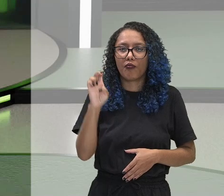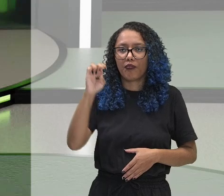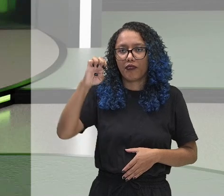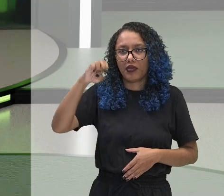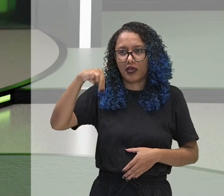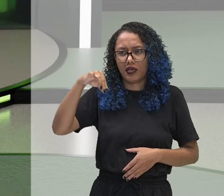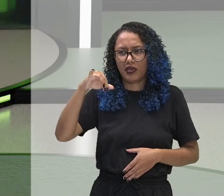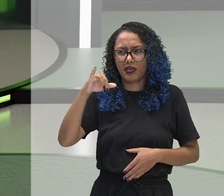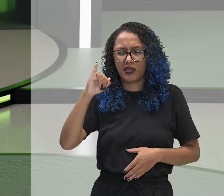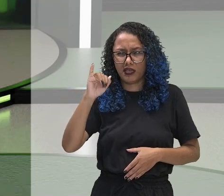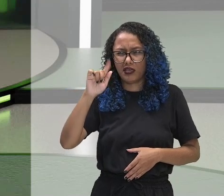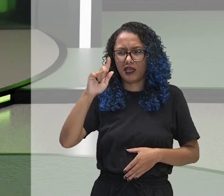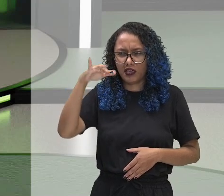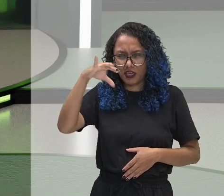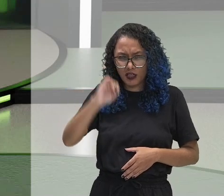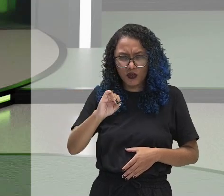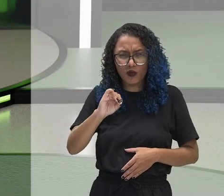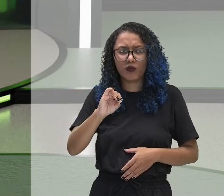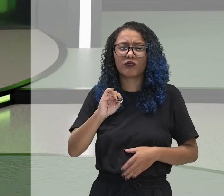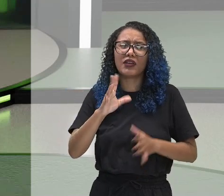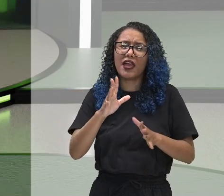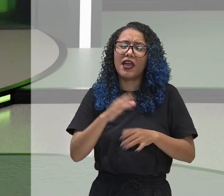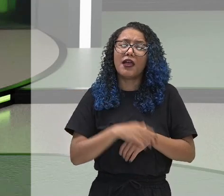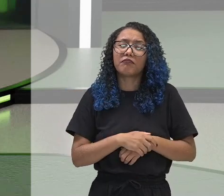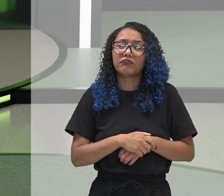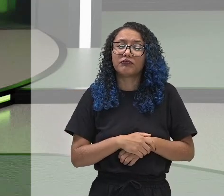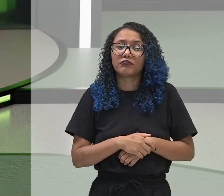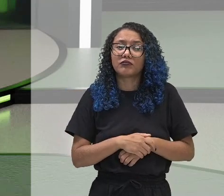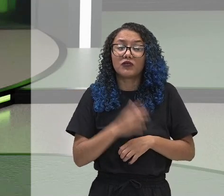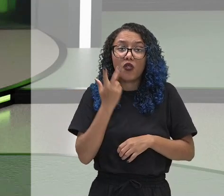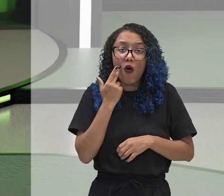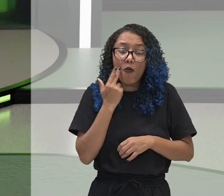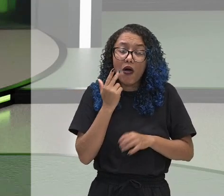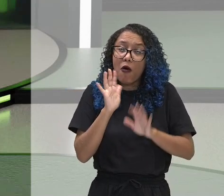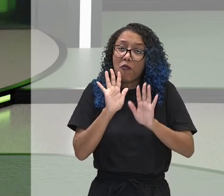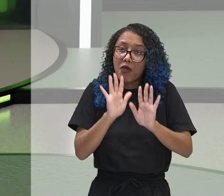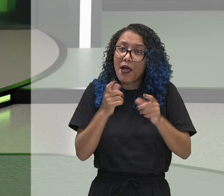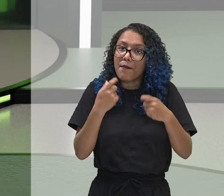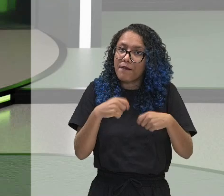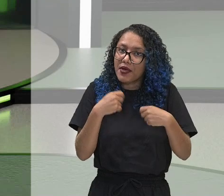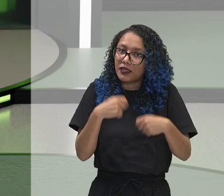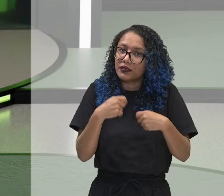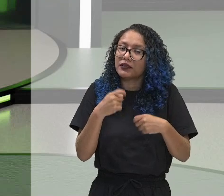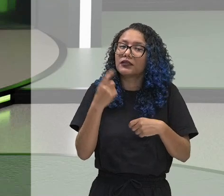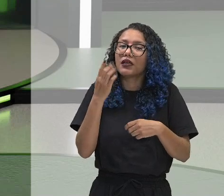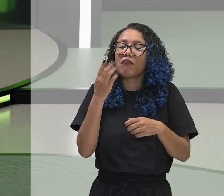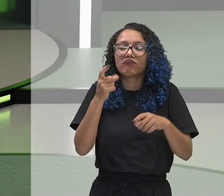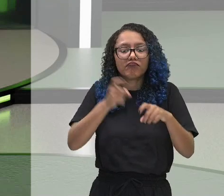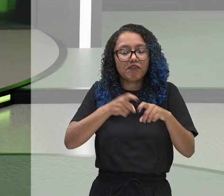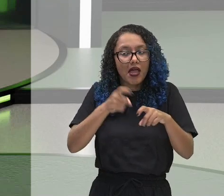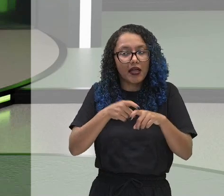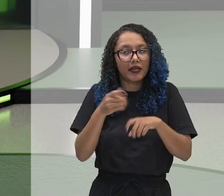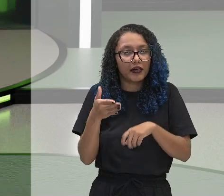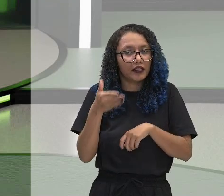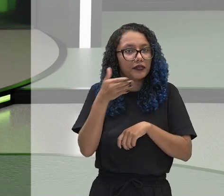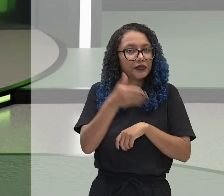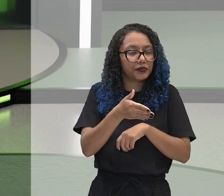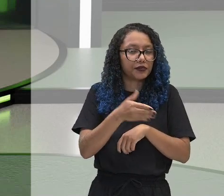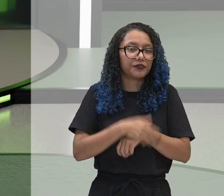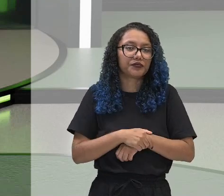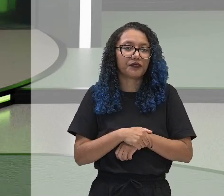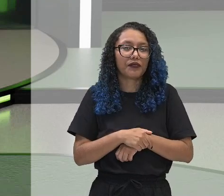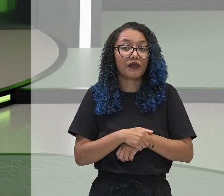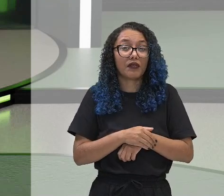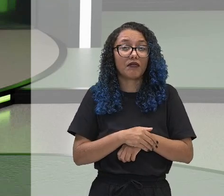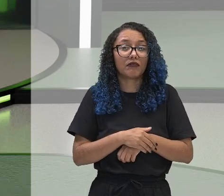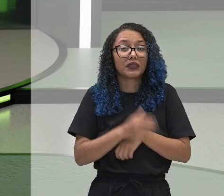ser acompanhado pelo médico para que você tenha um entendimento, a partir do médico, se aquilo ali